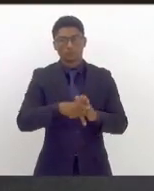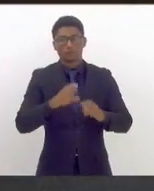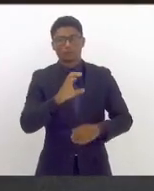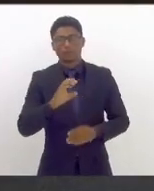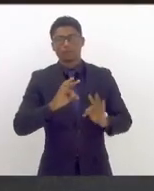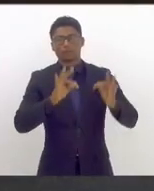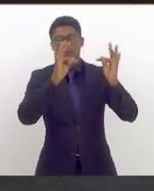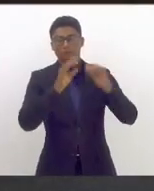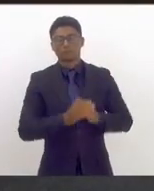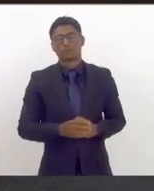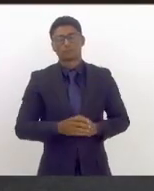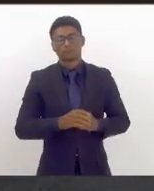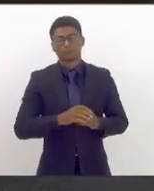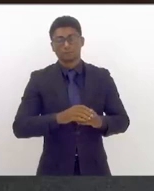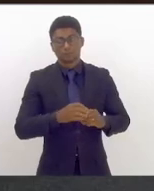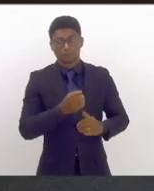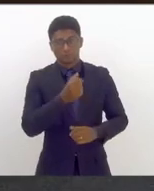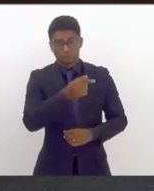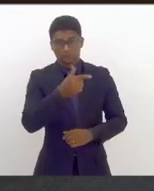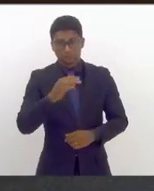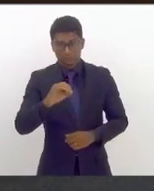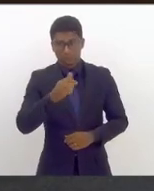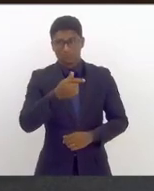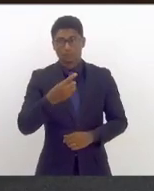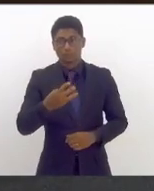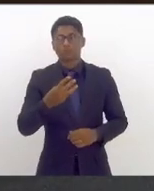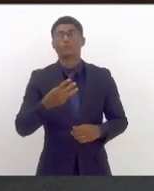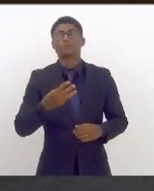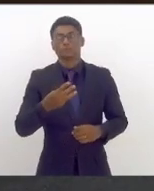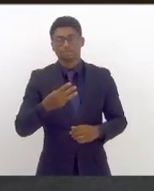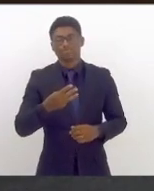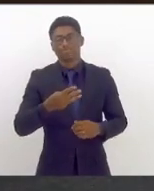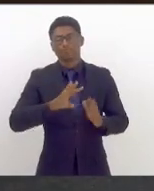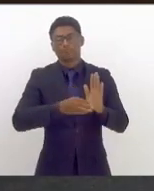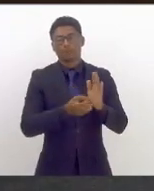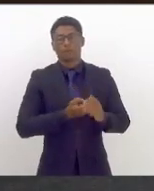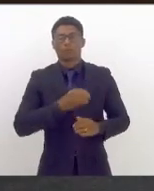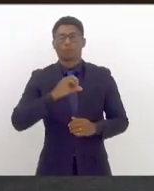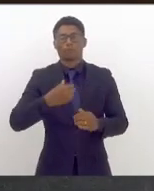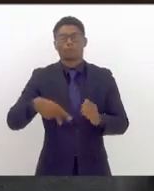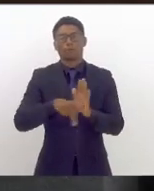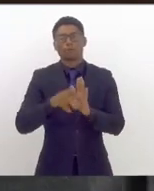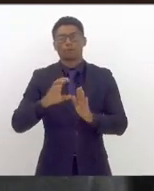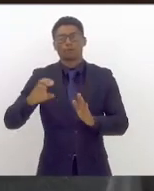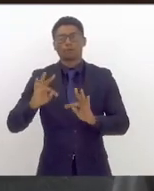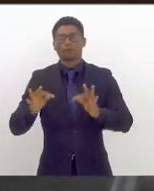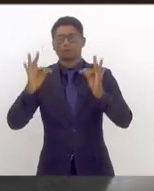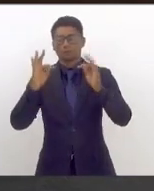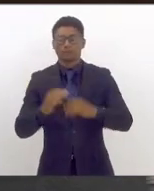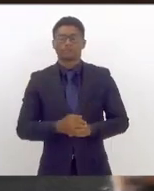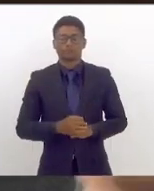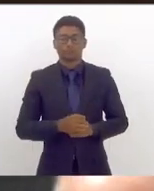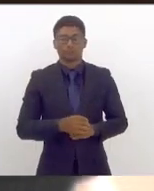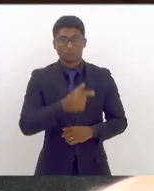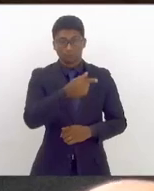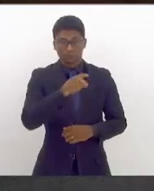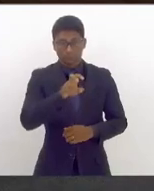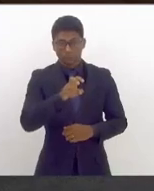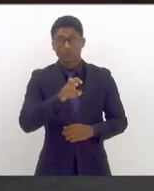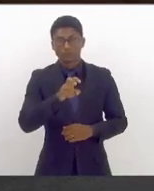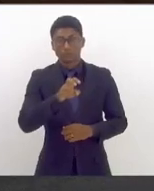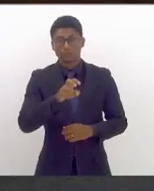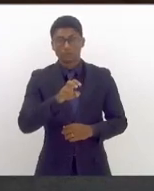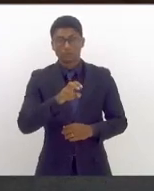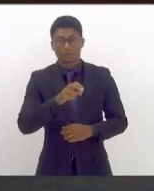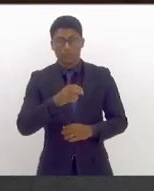de tecnologia número 7073 pela aprovação da emenda número nove da comissão de ciência e tecnologia número 75 pela aprovação da